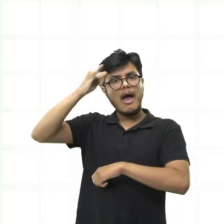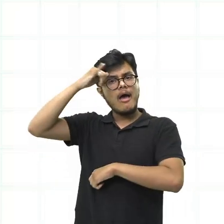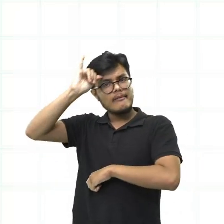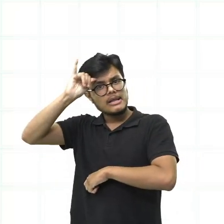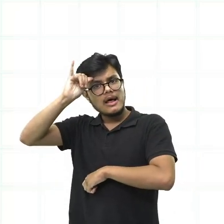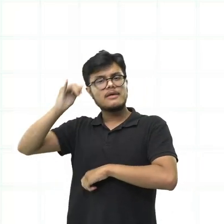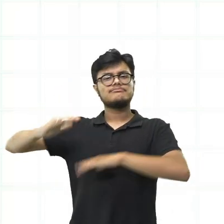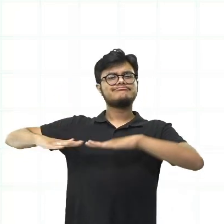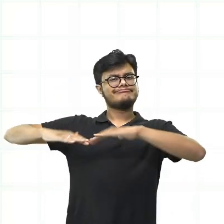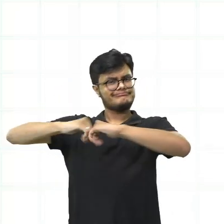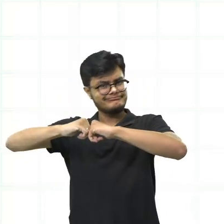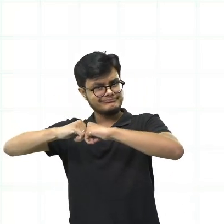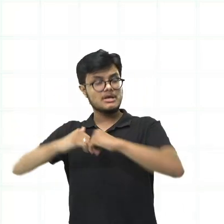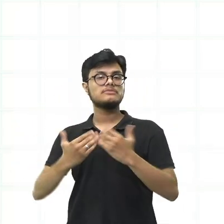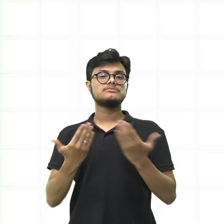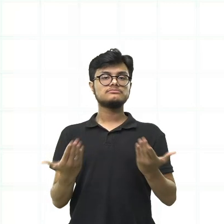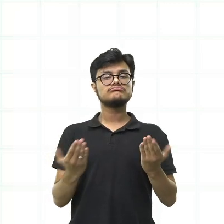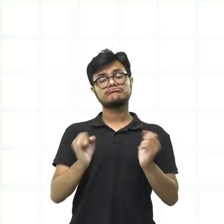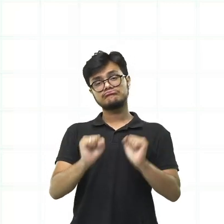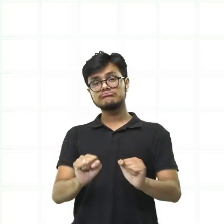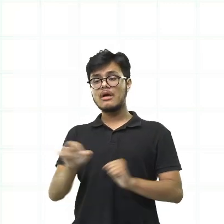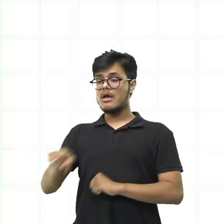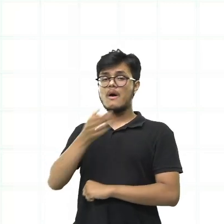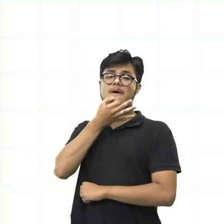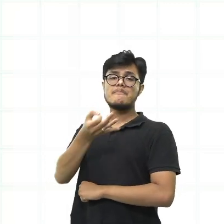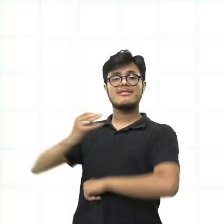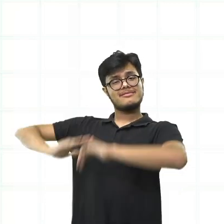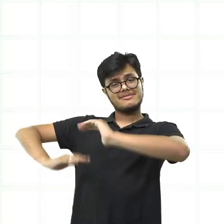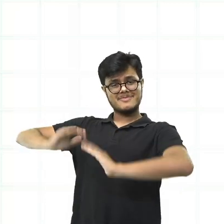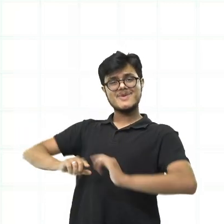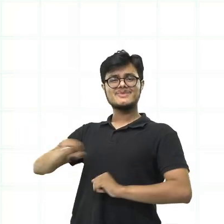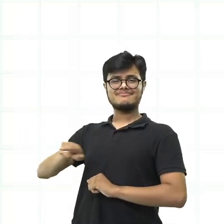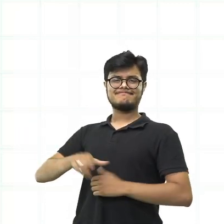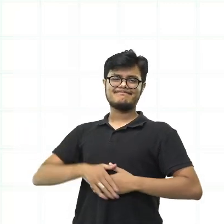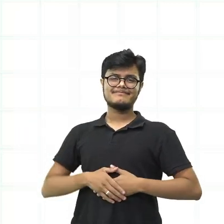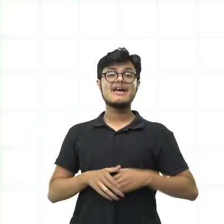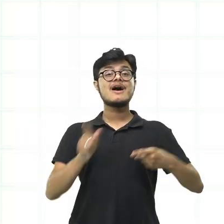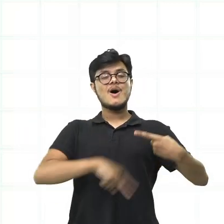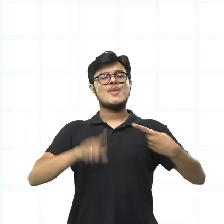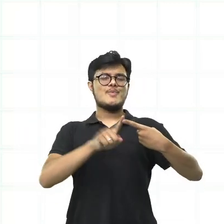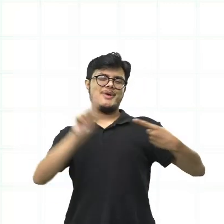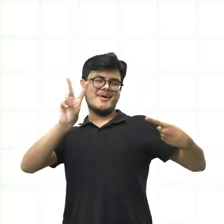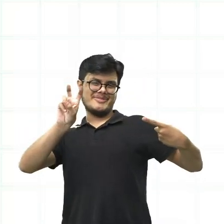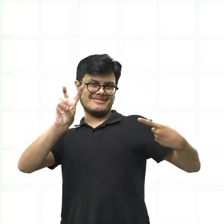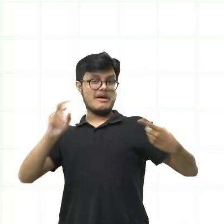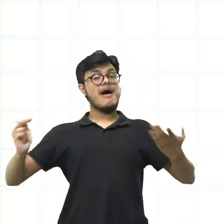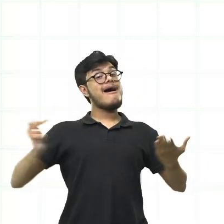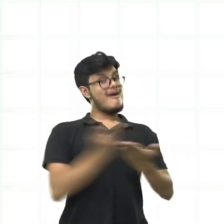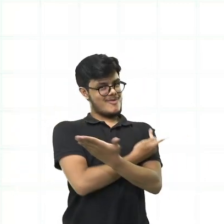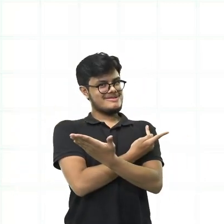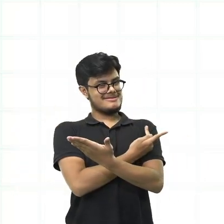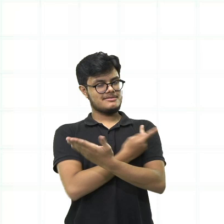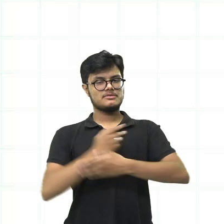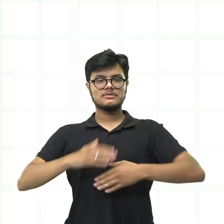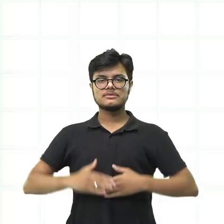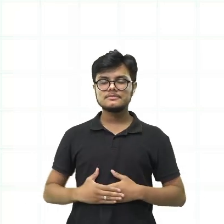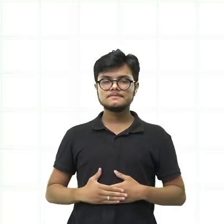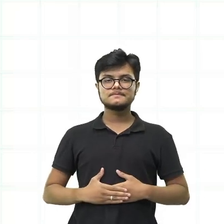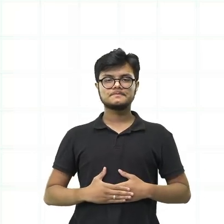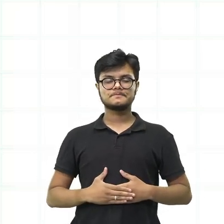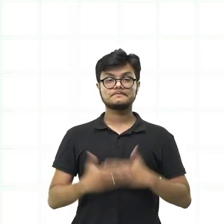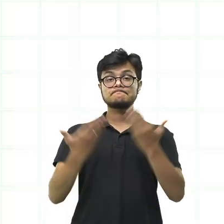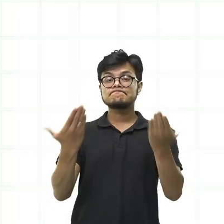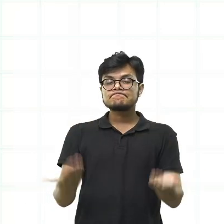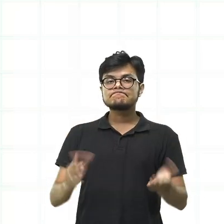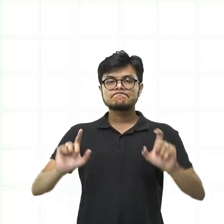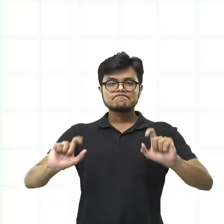acidente. Então, é a opinião que eu vou ter relacionado a esse fato, tá? Então, aí a